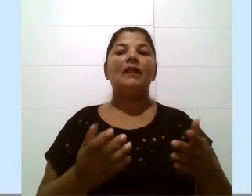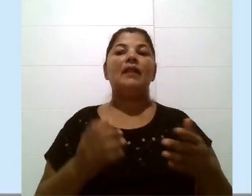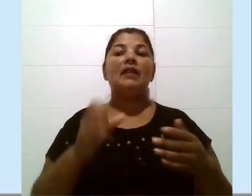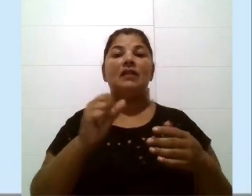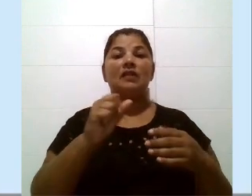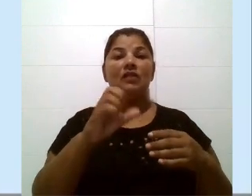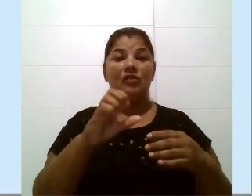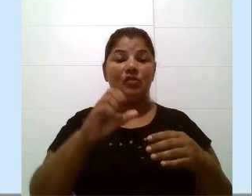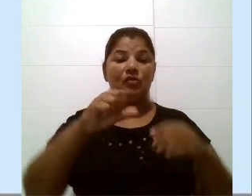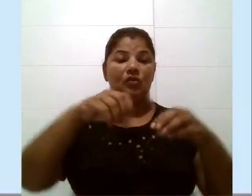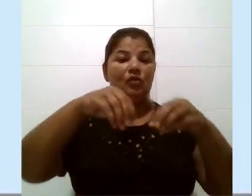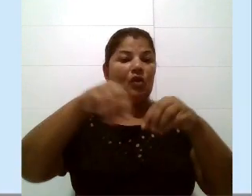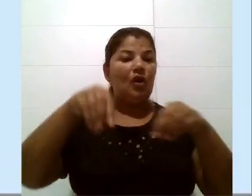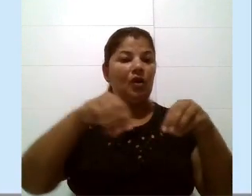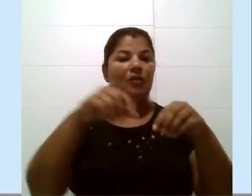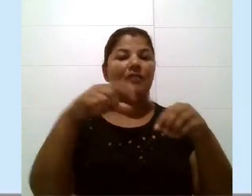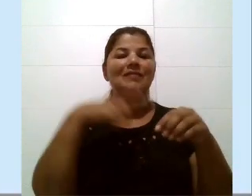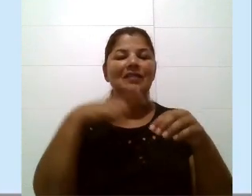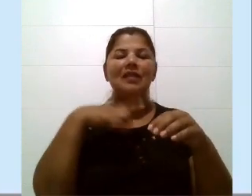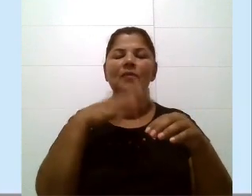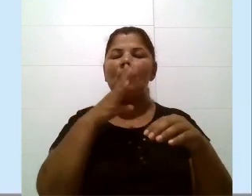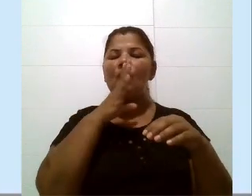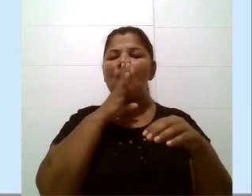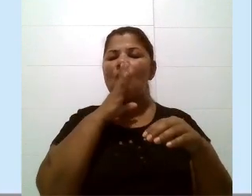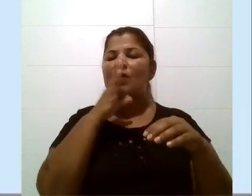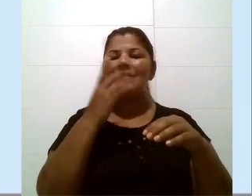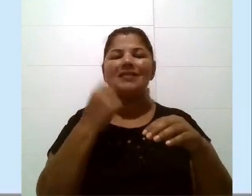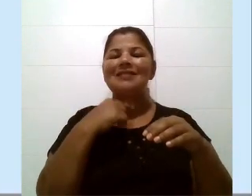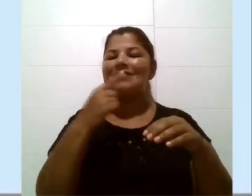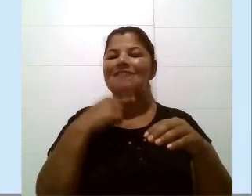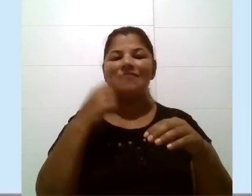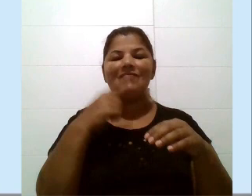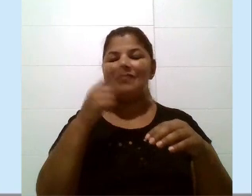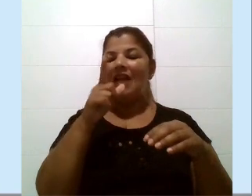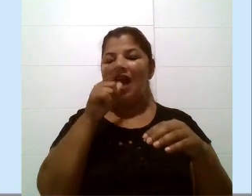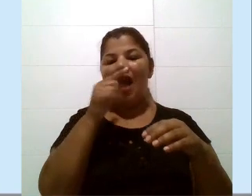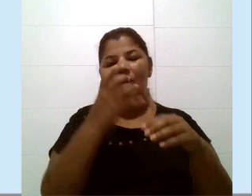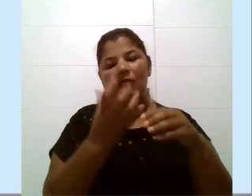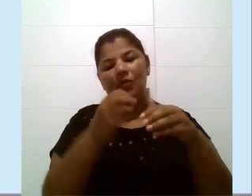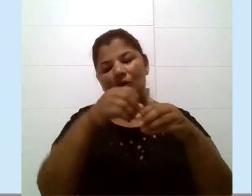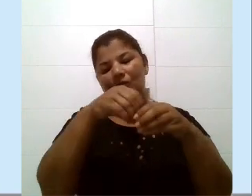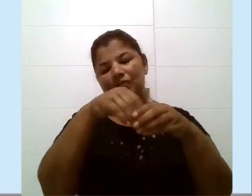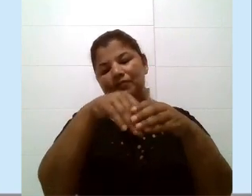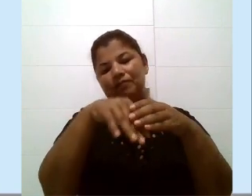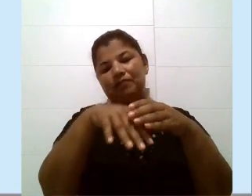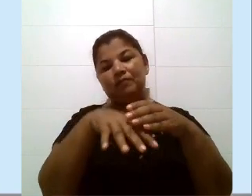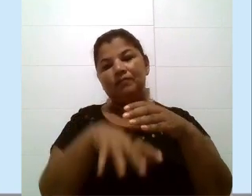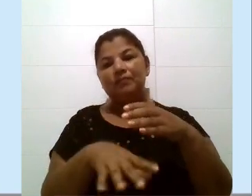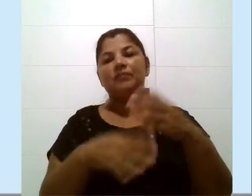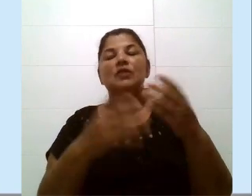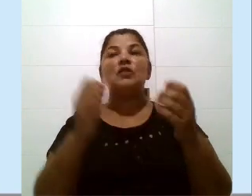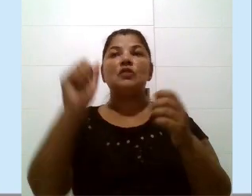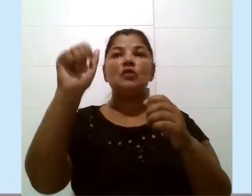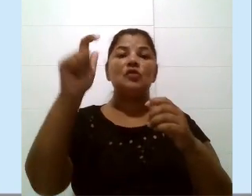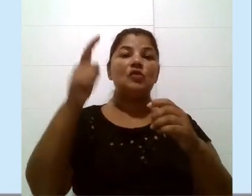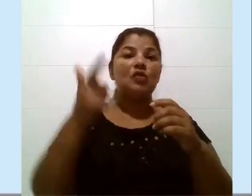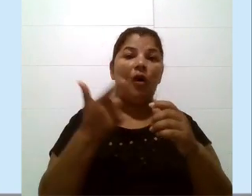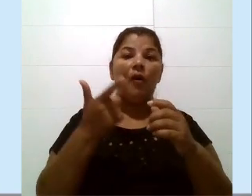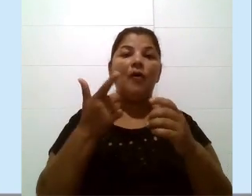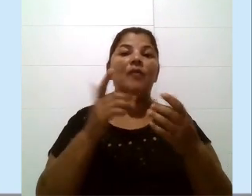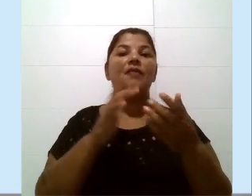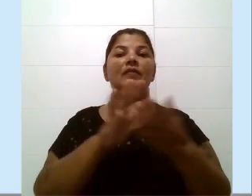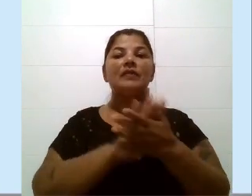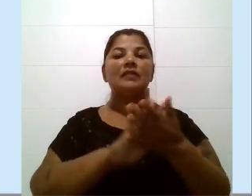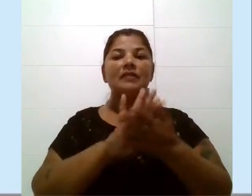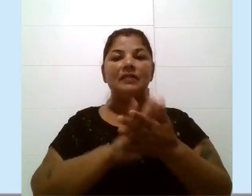ele fica impermeável, quando ele não recebe uma quantidade de água, quando ele não recebe uma quantidade de sol, tá?